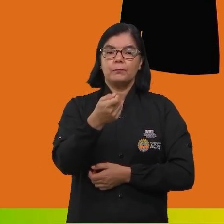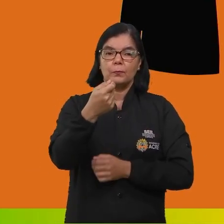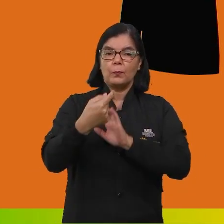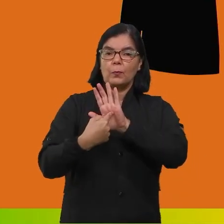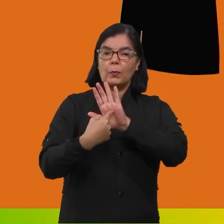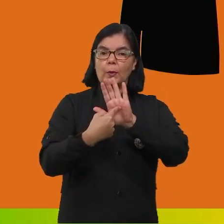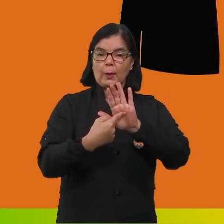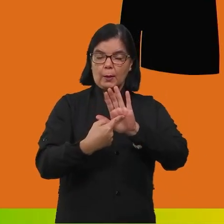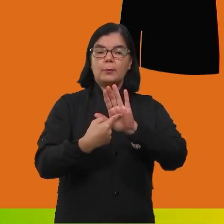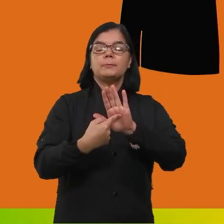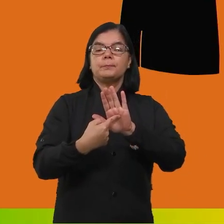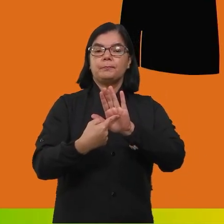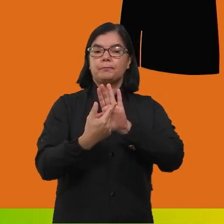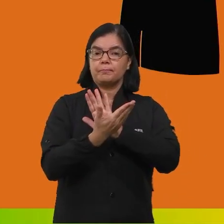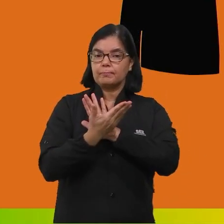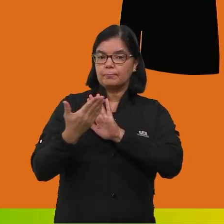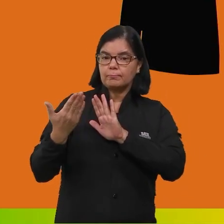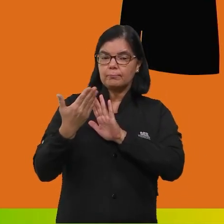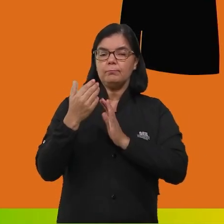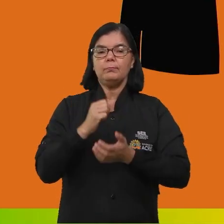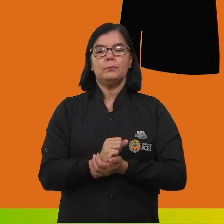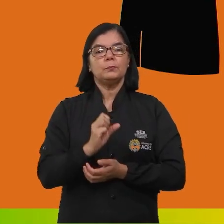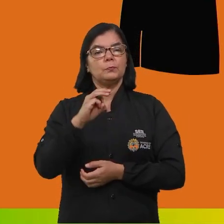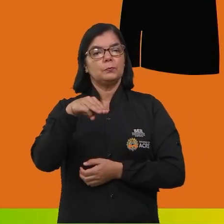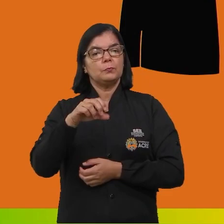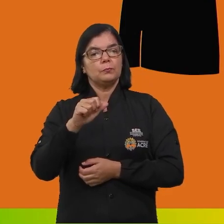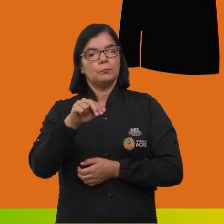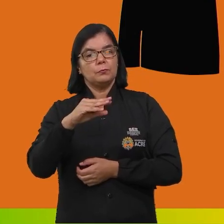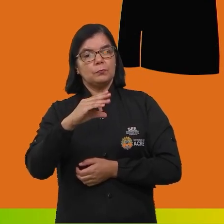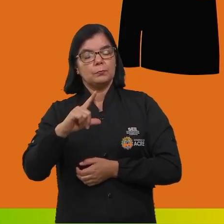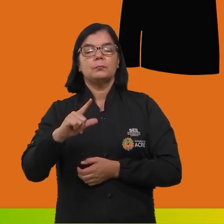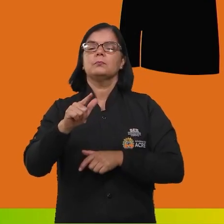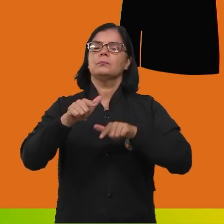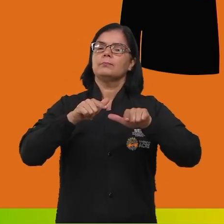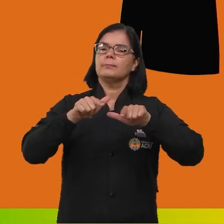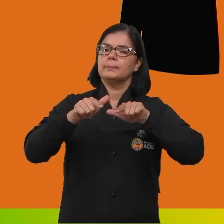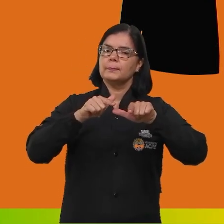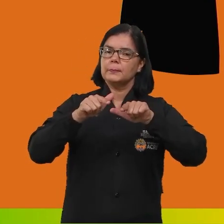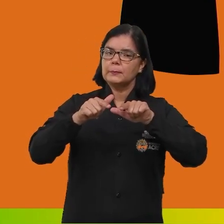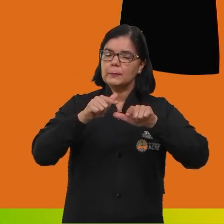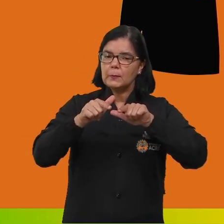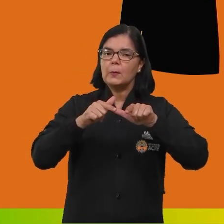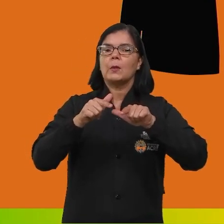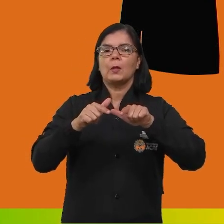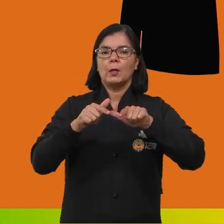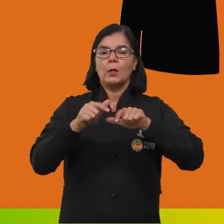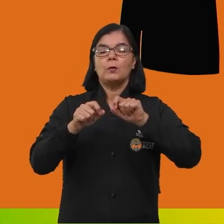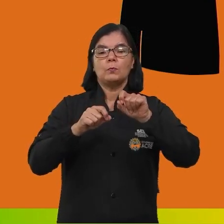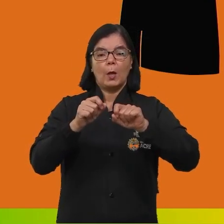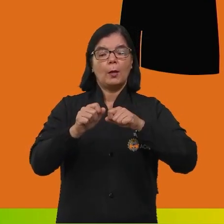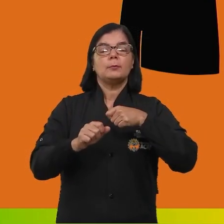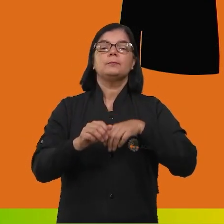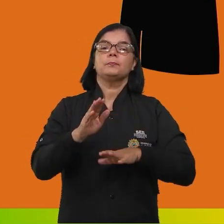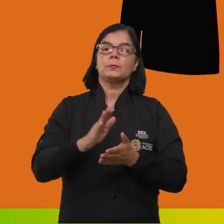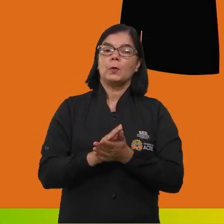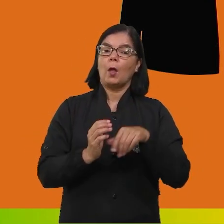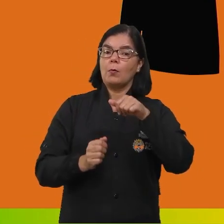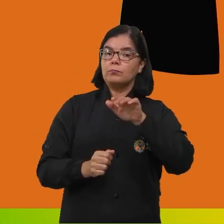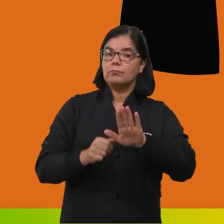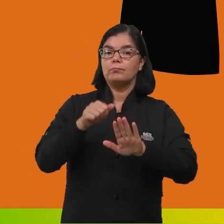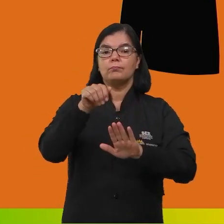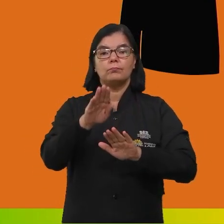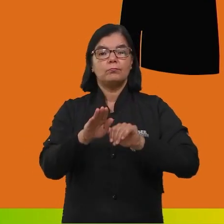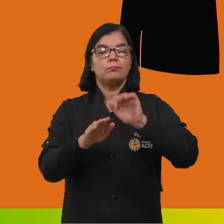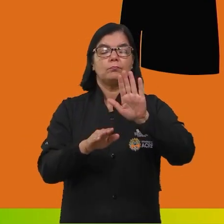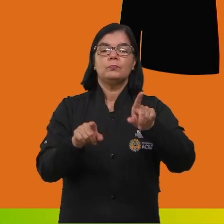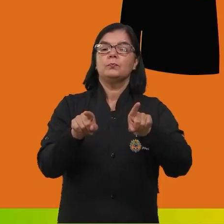imagem do Marcel, né? Ele trabalhou muito essa questão da mímica e